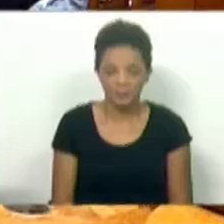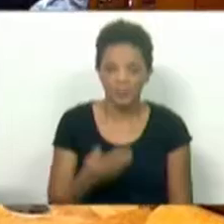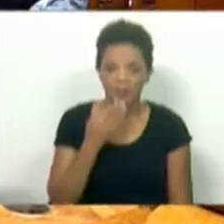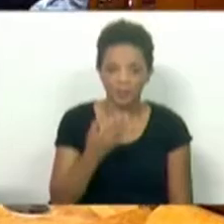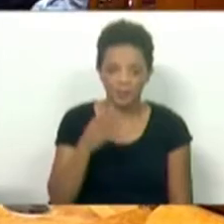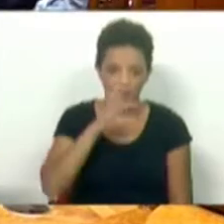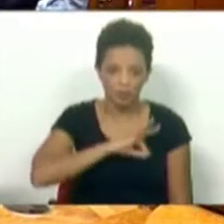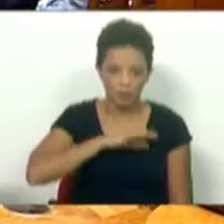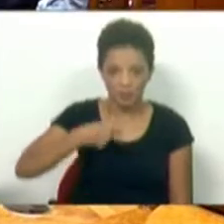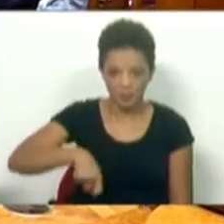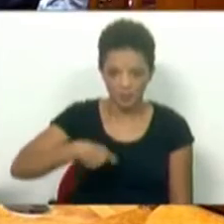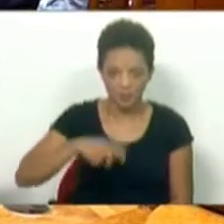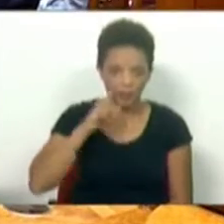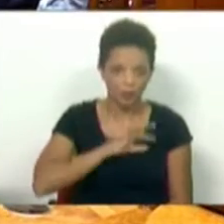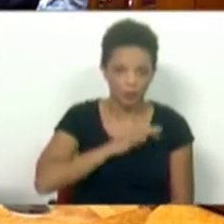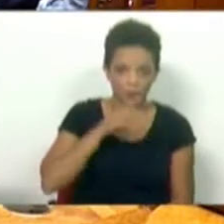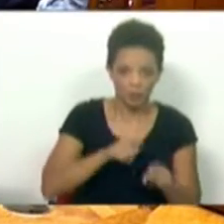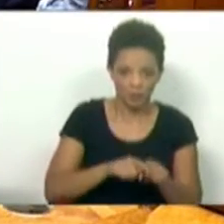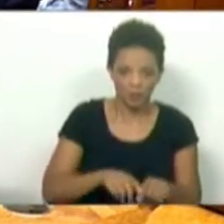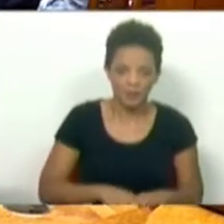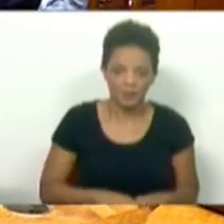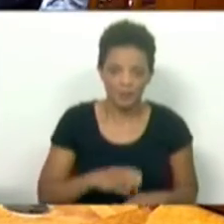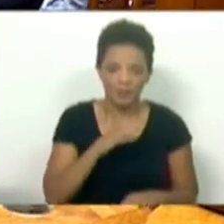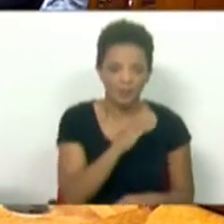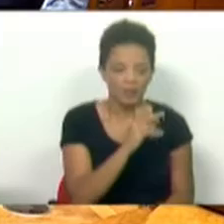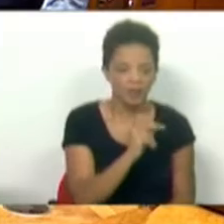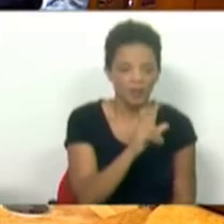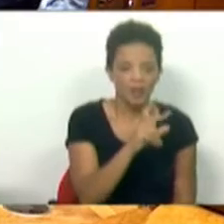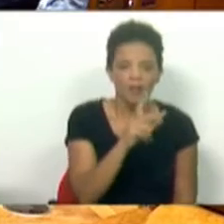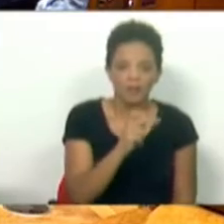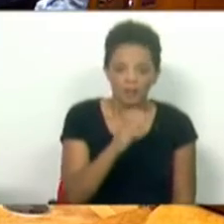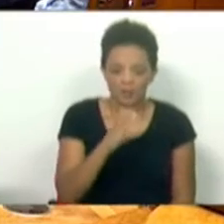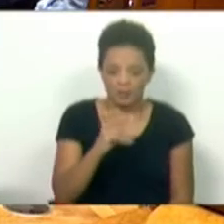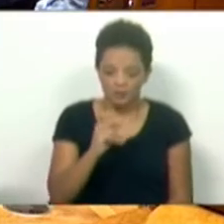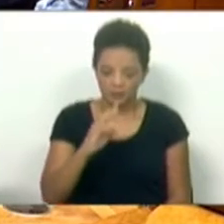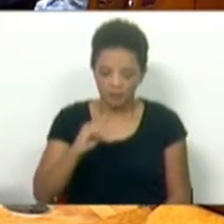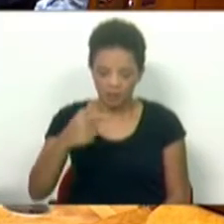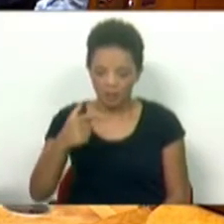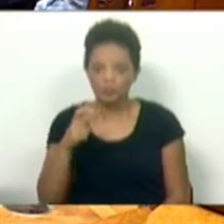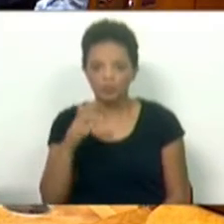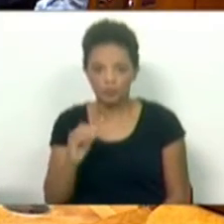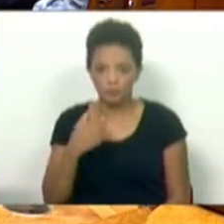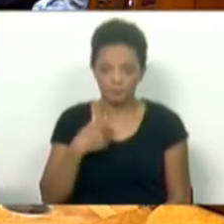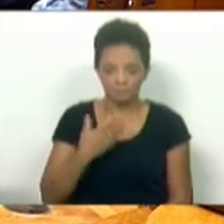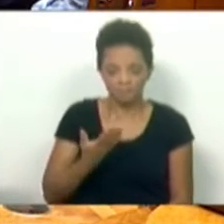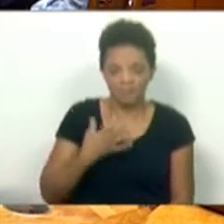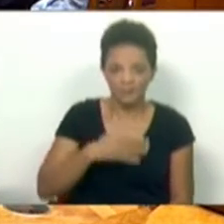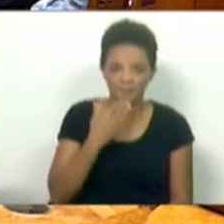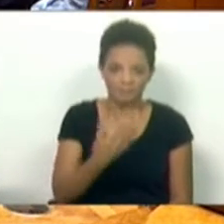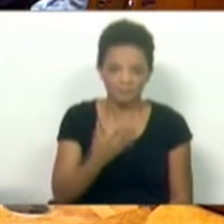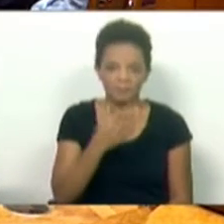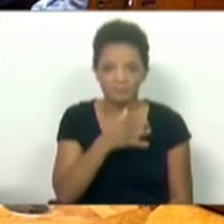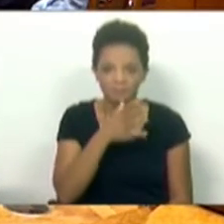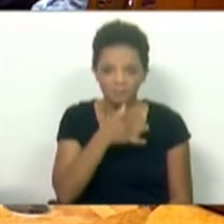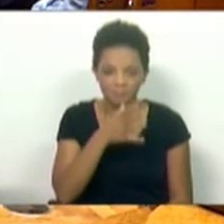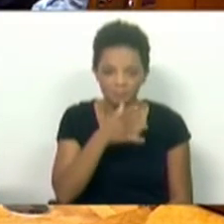Muito obrigado, Sr. Presidente. Sra. Deputada Carla Castro, quero começar por agradecer os pedidos